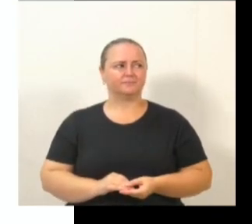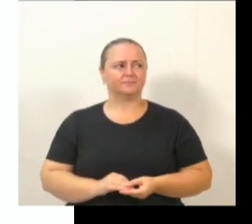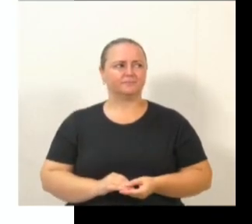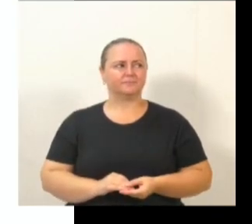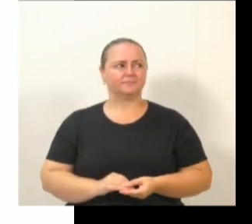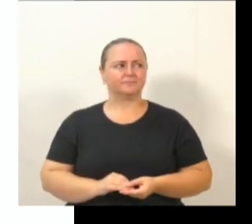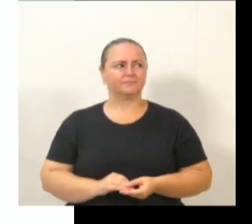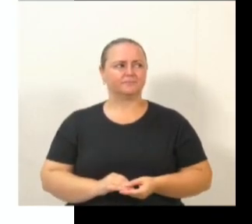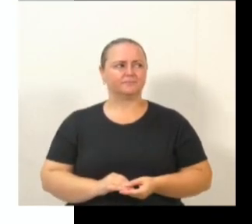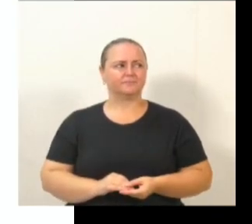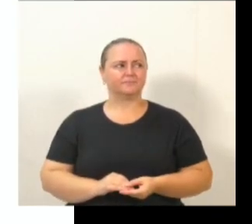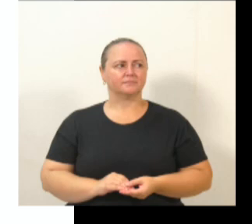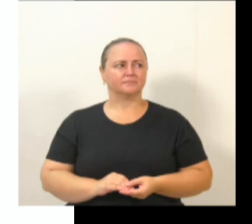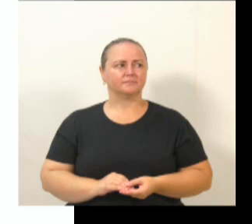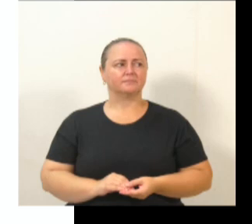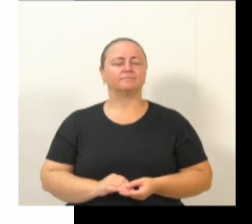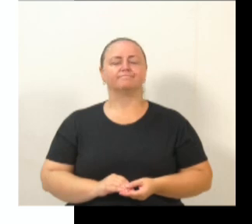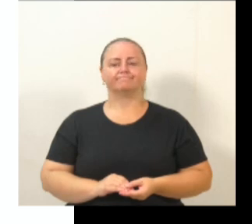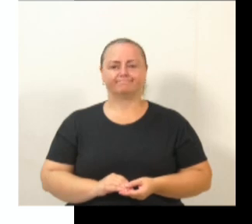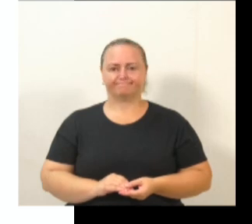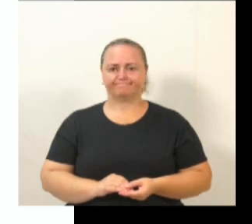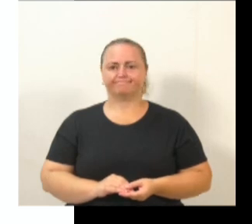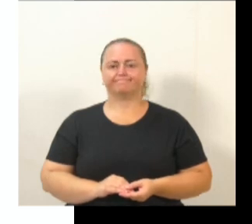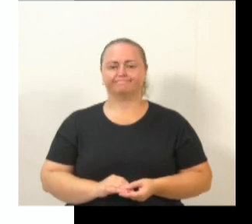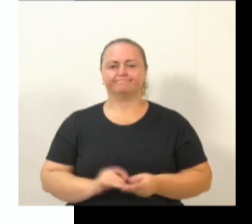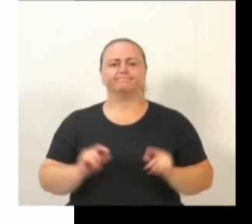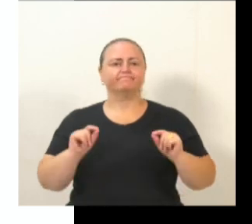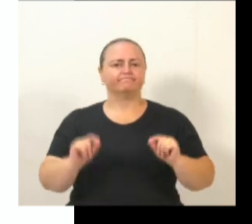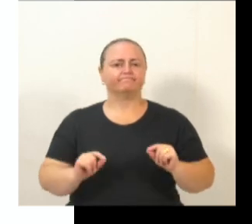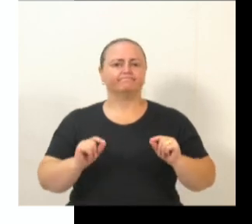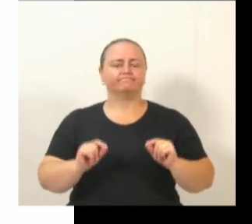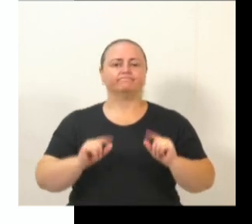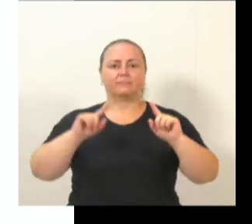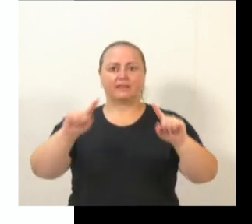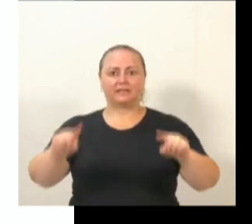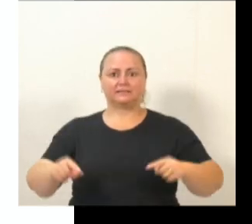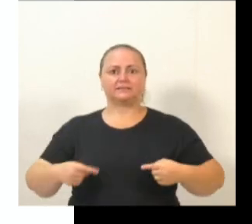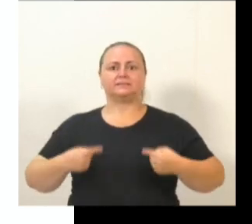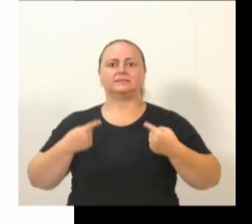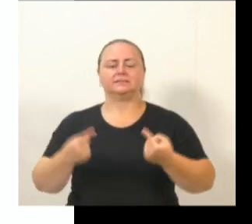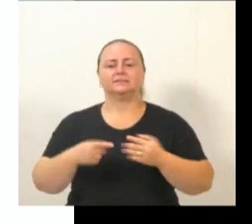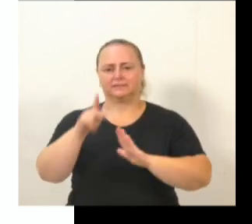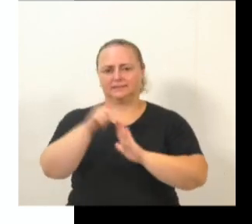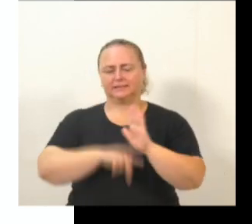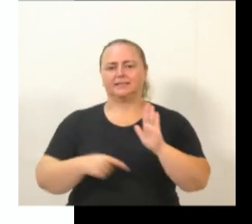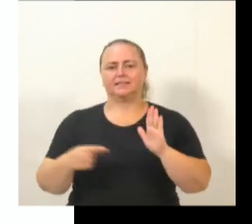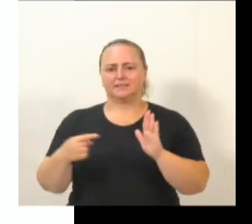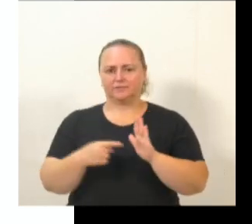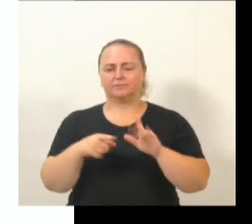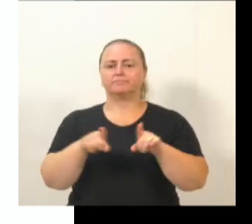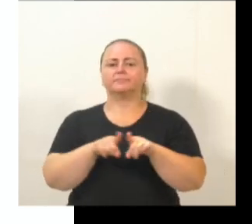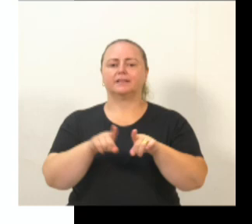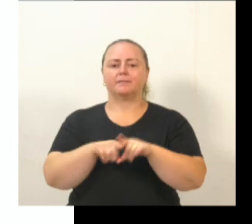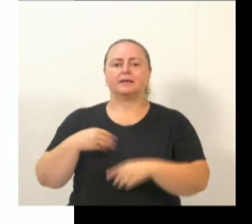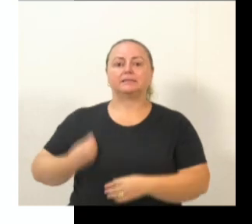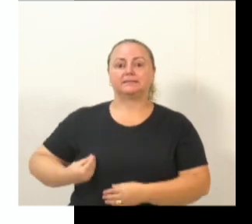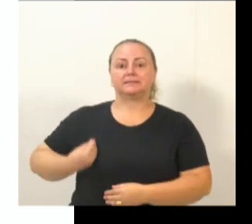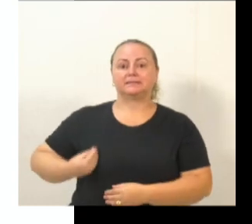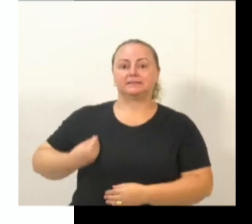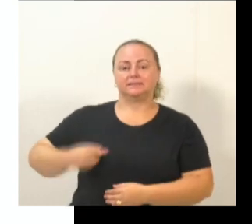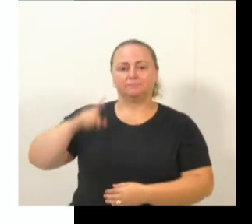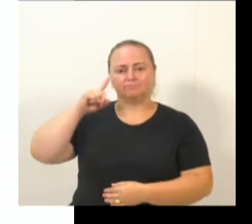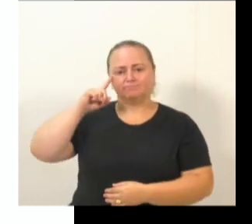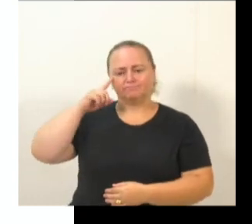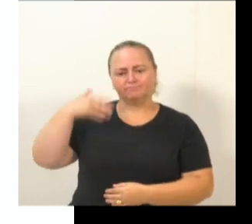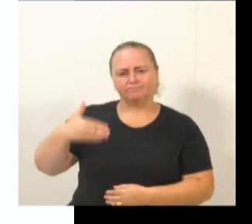Um pouco aqui do que a gente mostra dos desafios do projeto, e aí falando do que a gente vive do nosso dia a dia na implantação